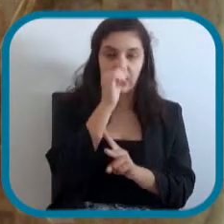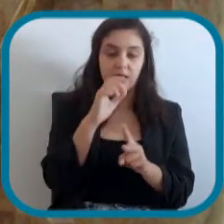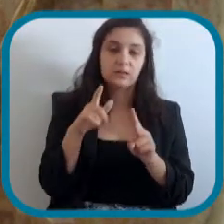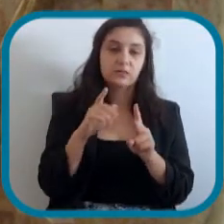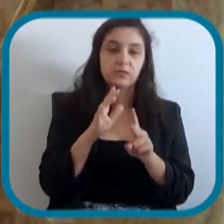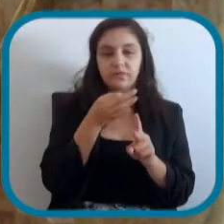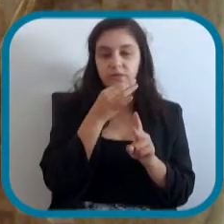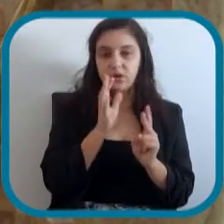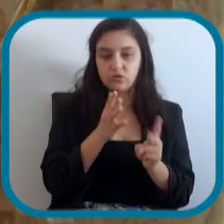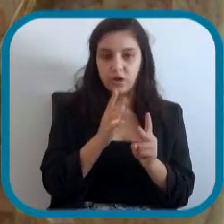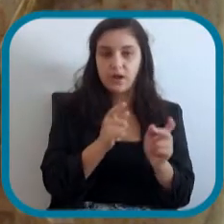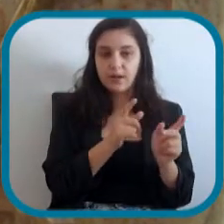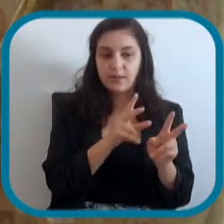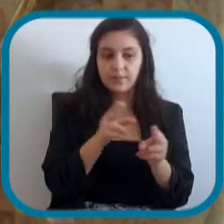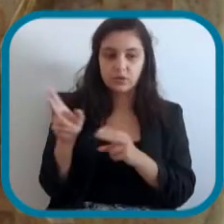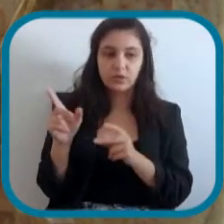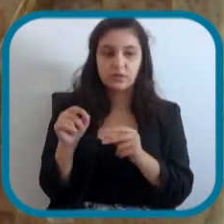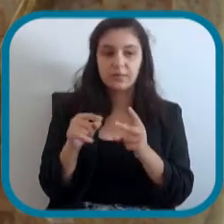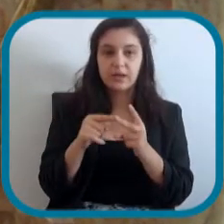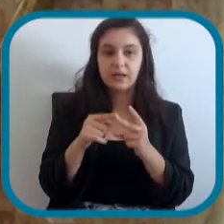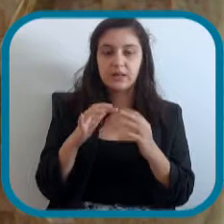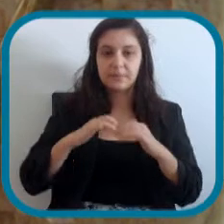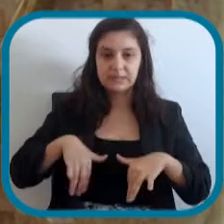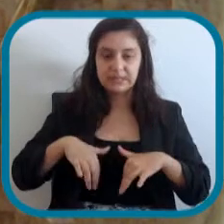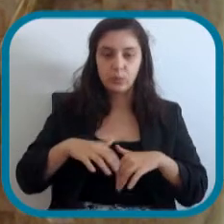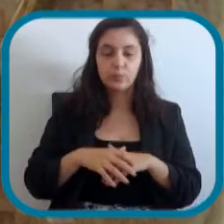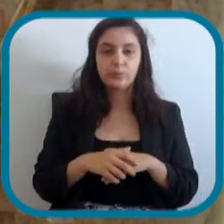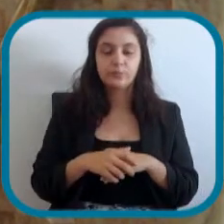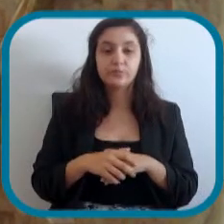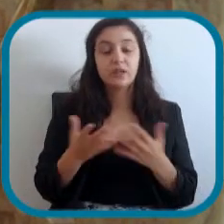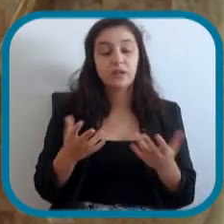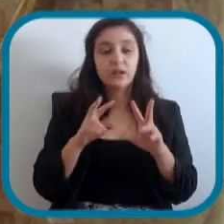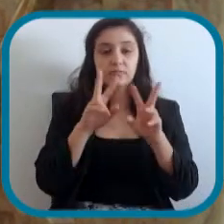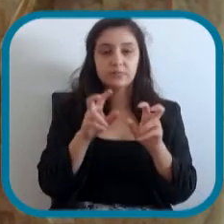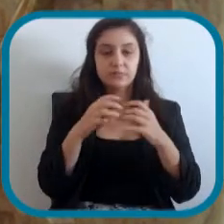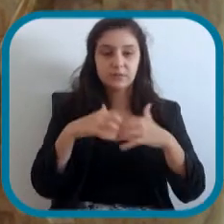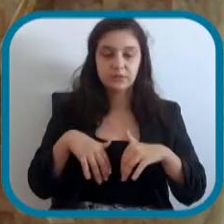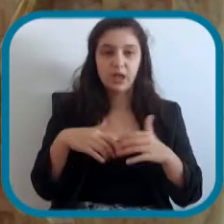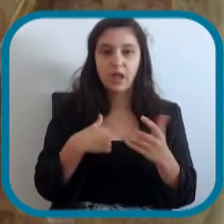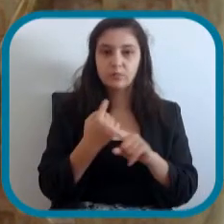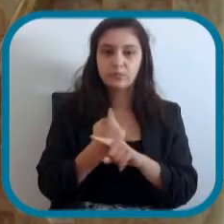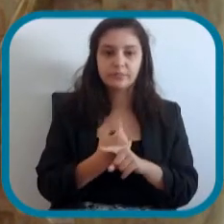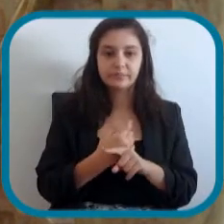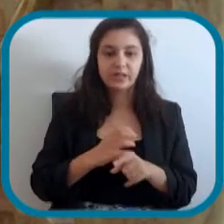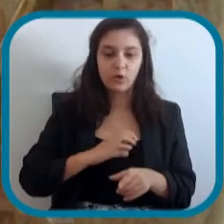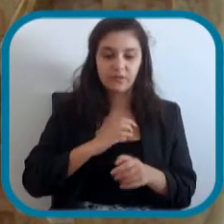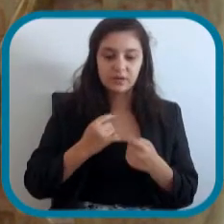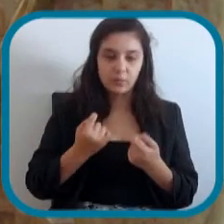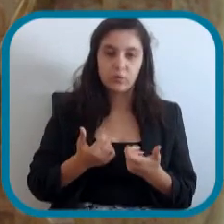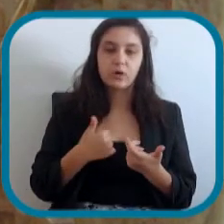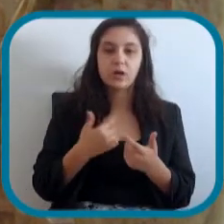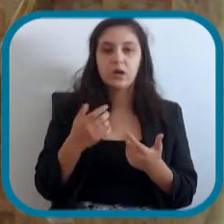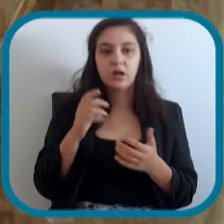perturbações de ansiedade, sobre as quais já falámos neste episódio, e as perturbações depressivas. A depressão é caracterizada por uma